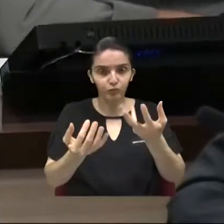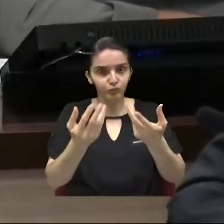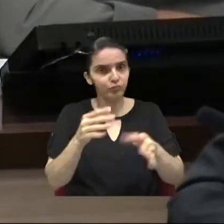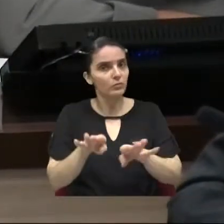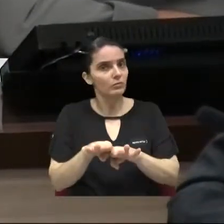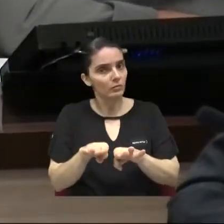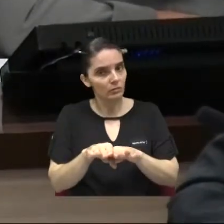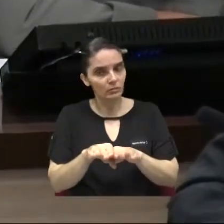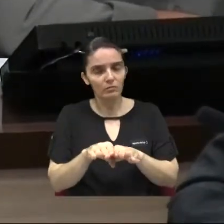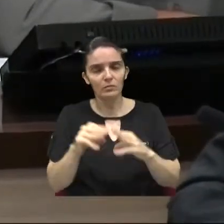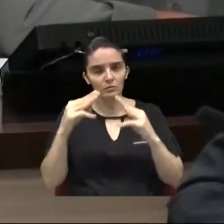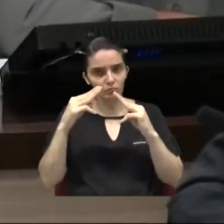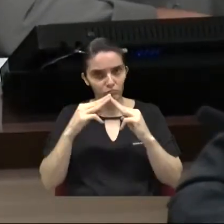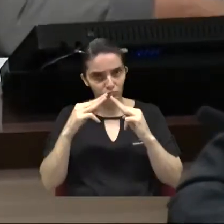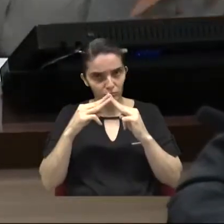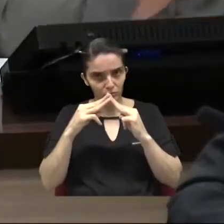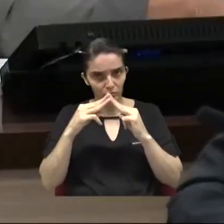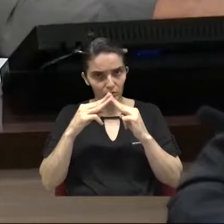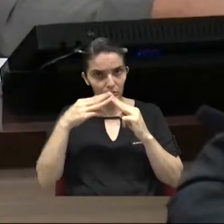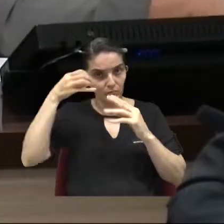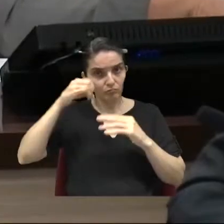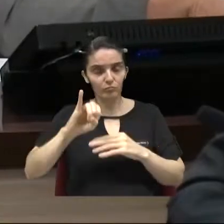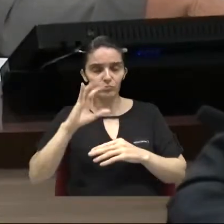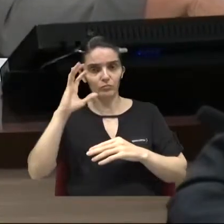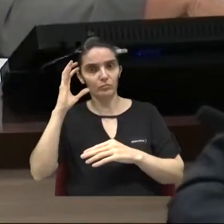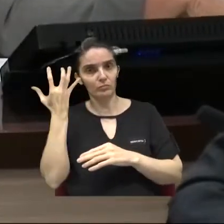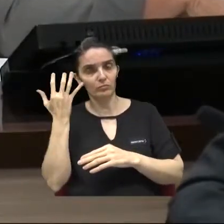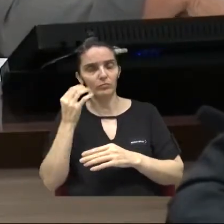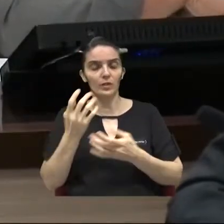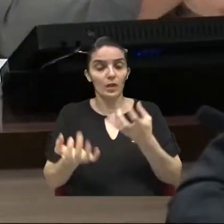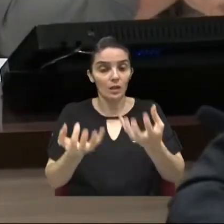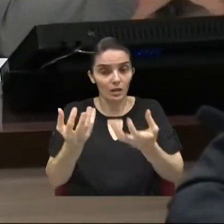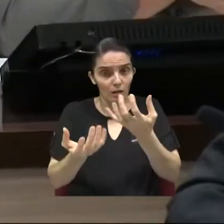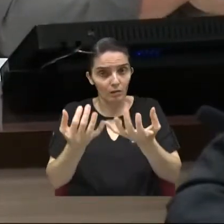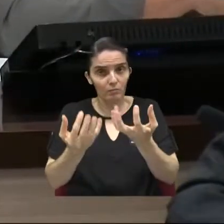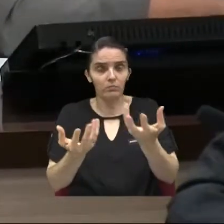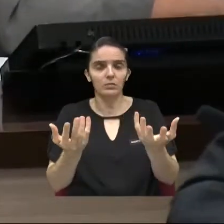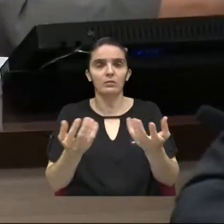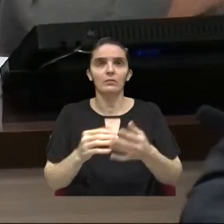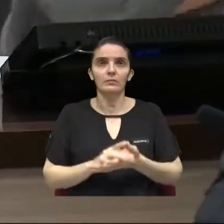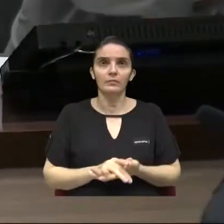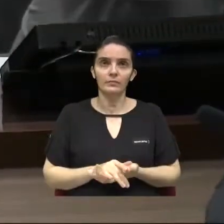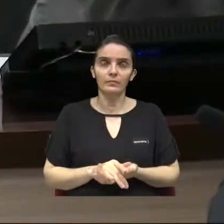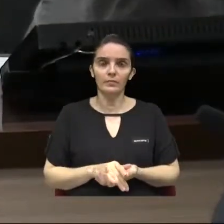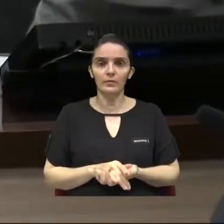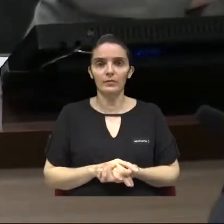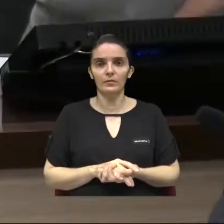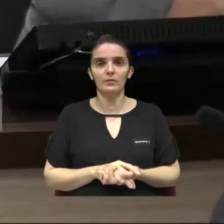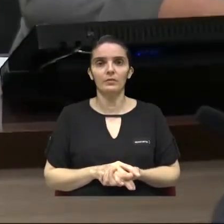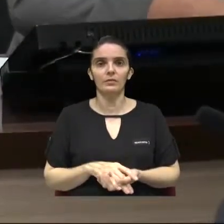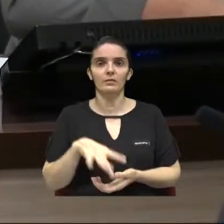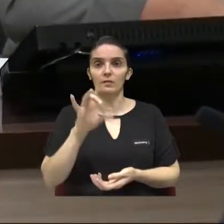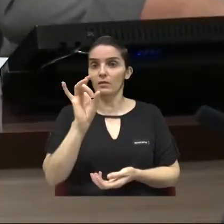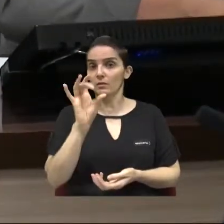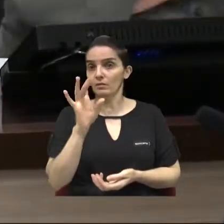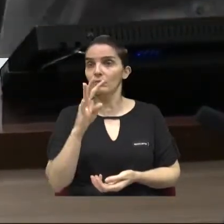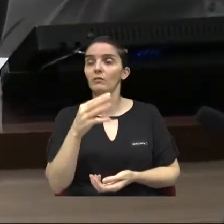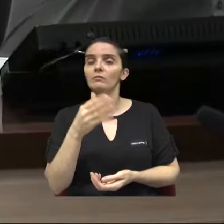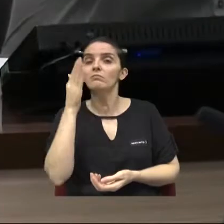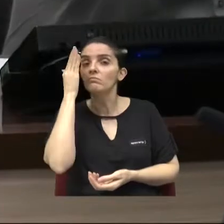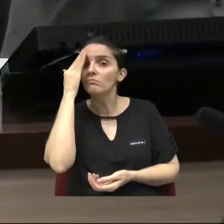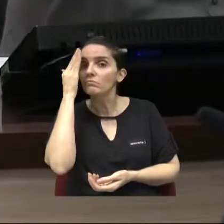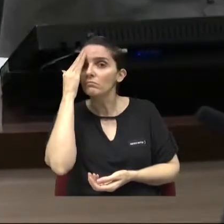acervos, eventualmente, caso a gente tenha um incêndio na nossa cidade também. Apenas para que a gente tenha conhecimento